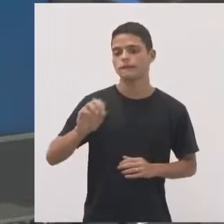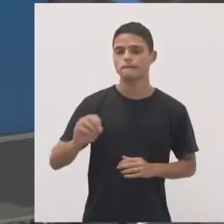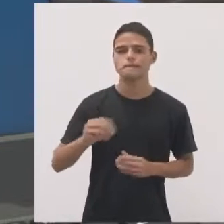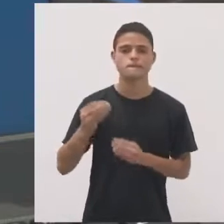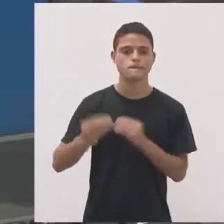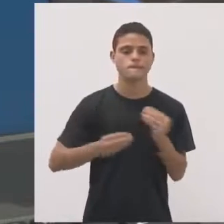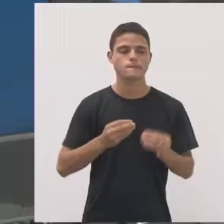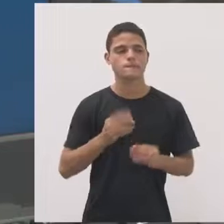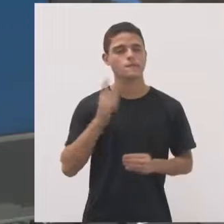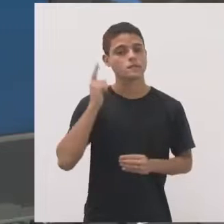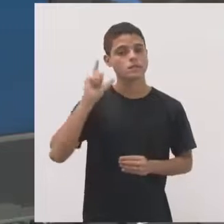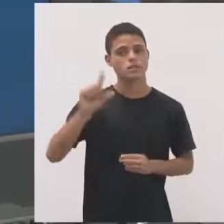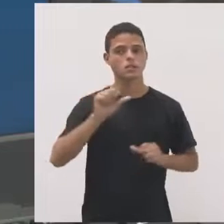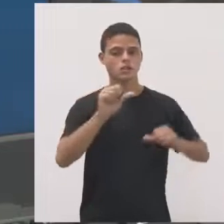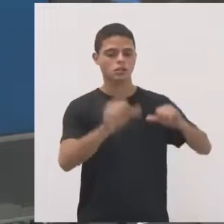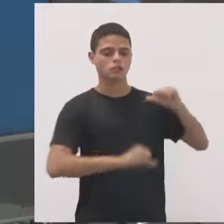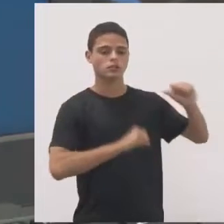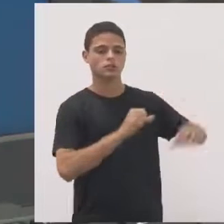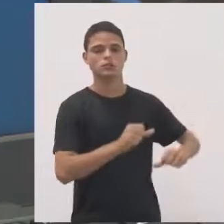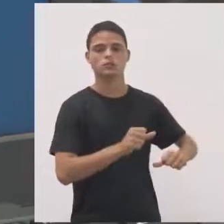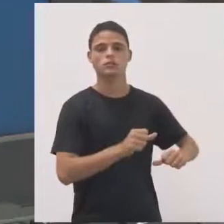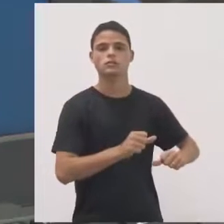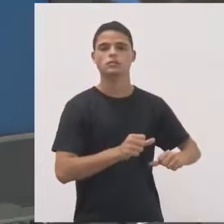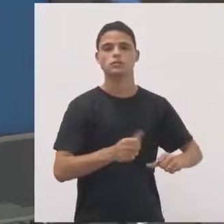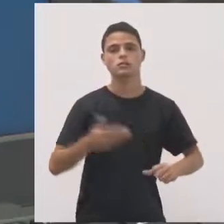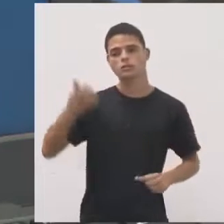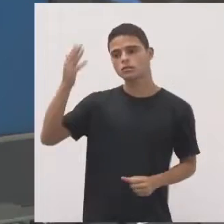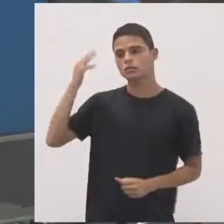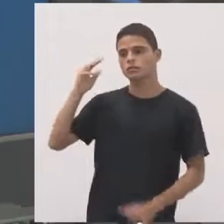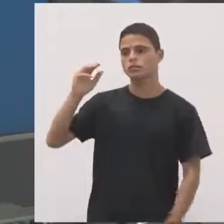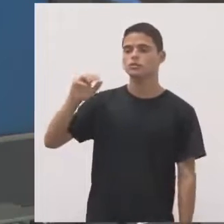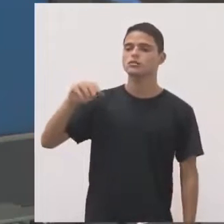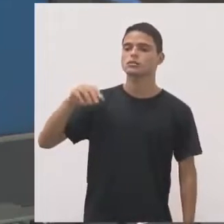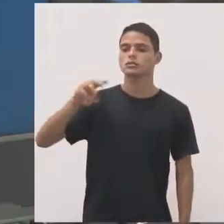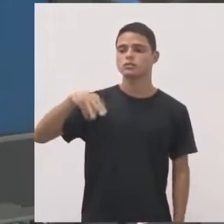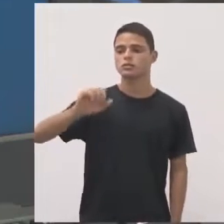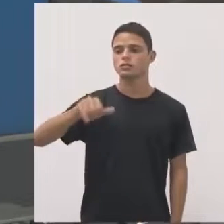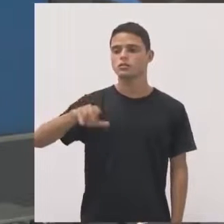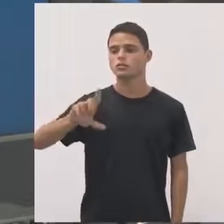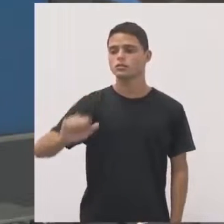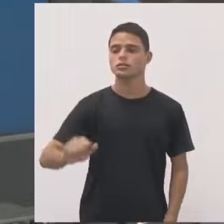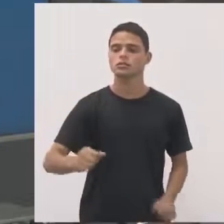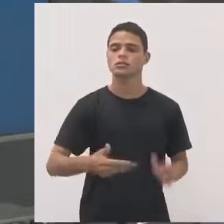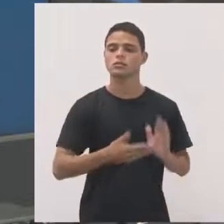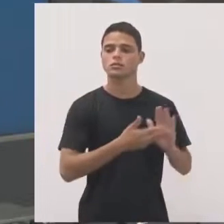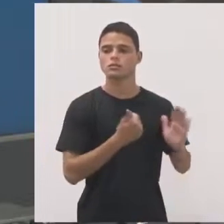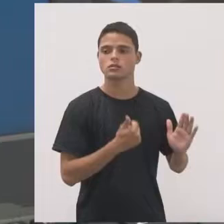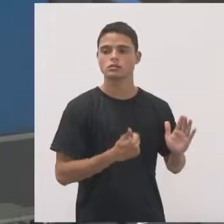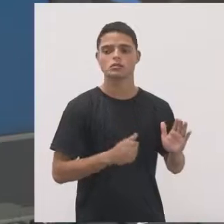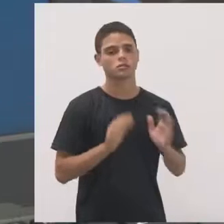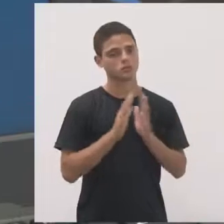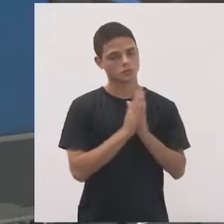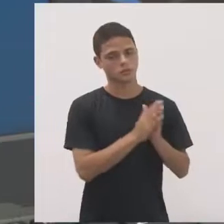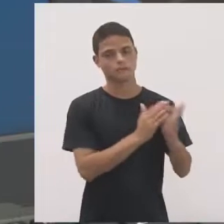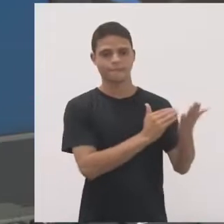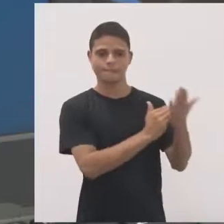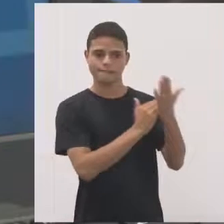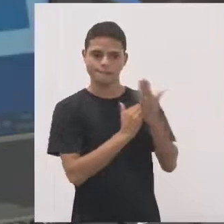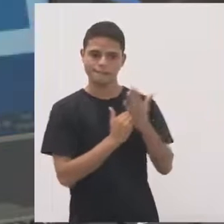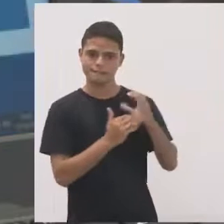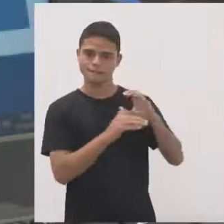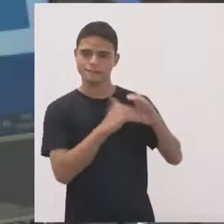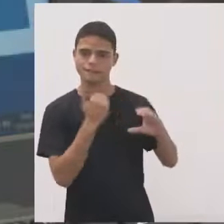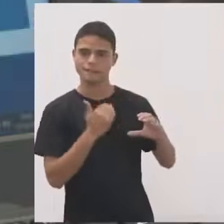faço para reverter essa instalação já feita antes sem o e-mail do Azure? Se você for da Centro-Sul, entre em contato comigo. Se você for de